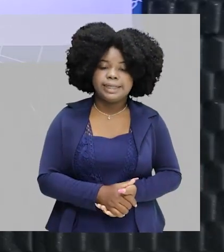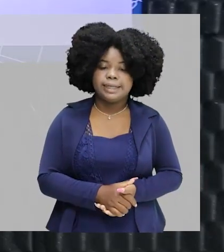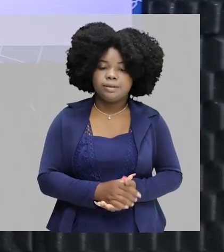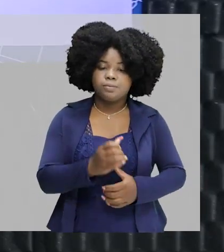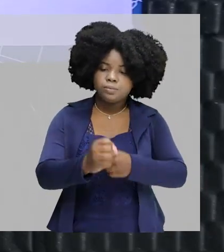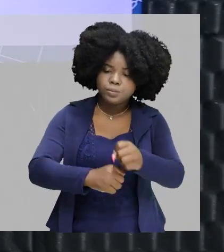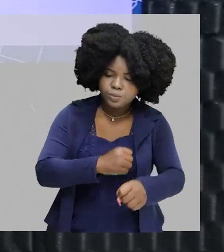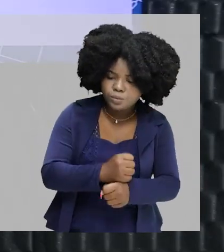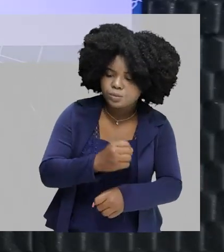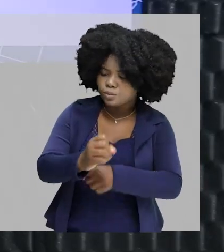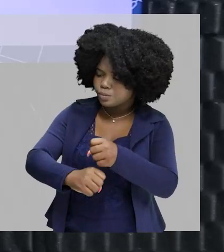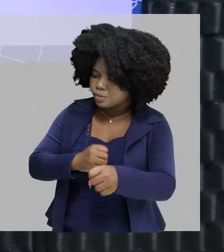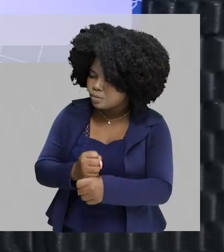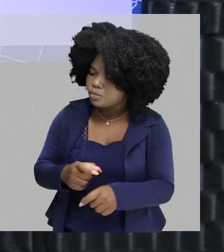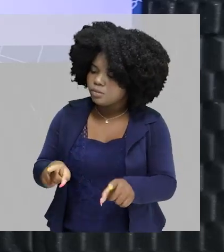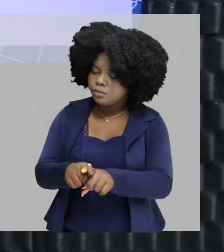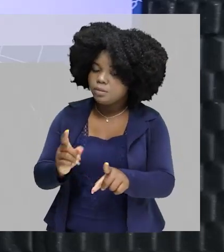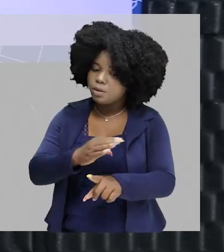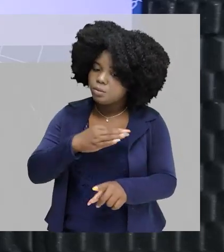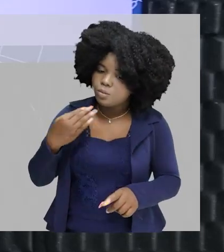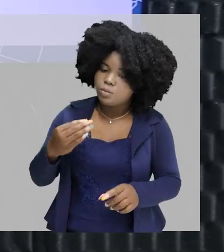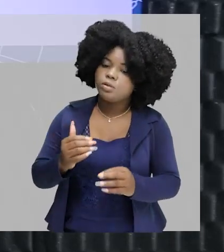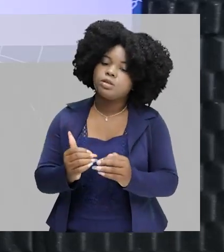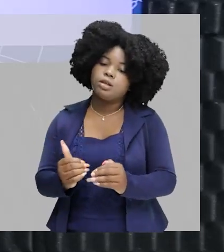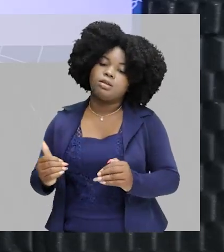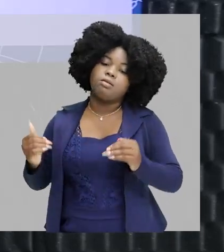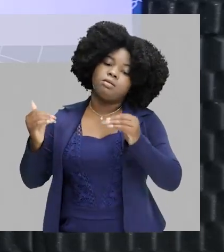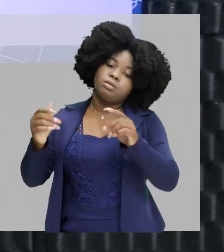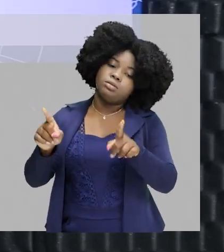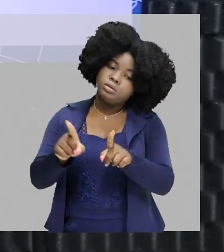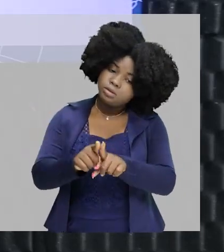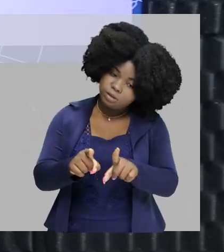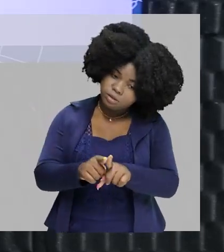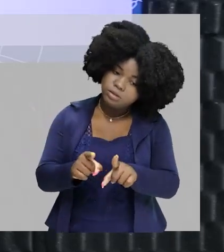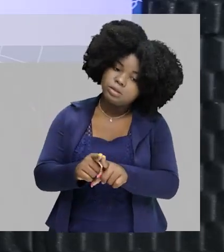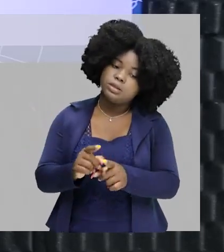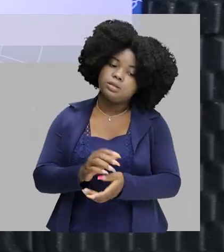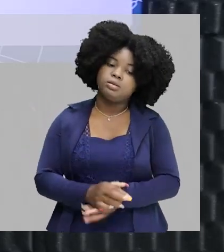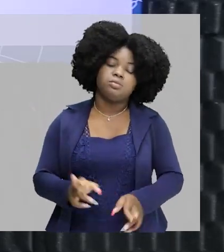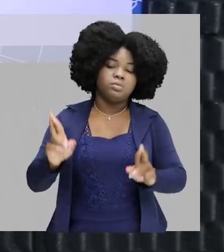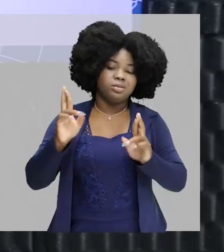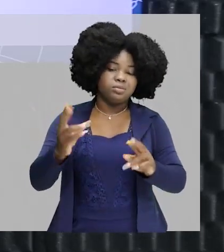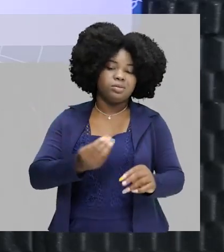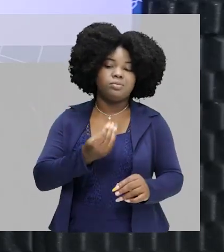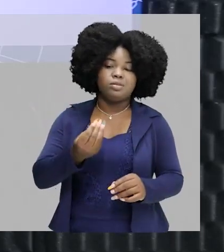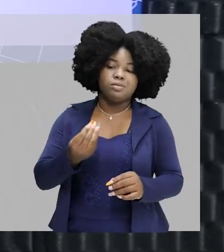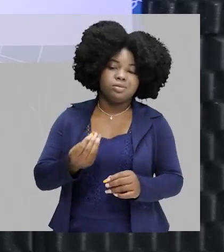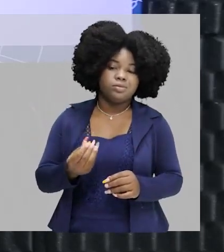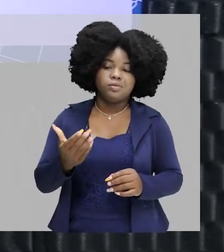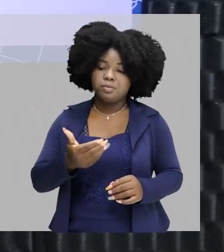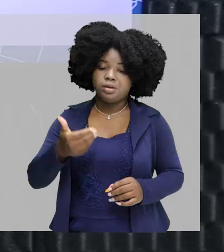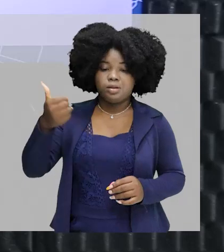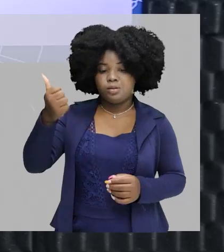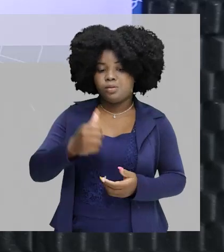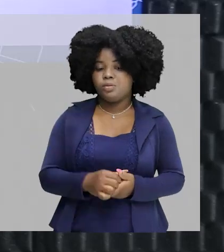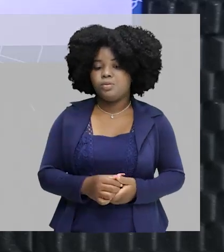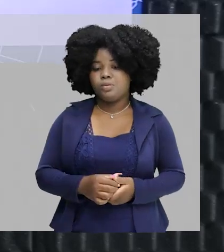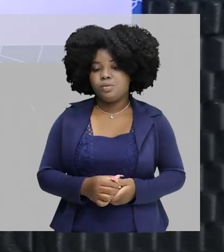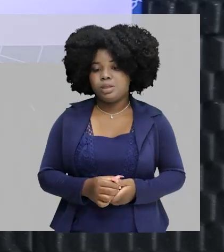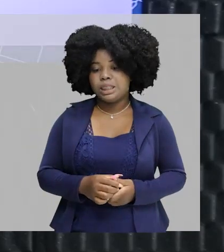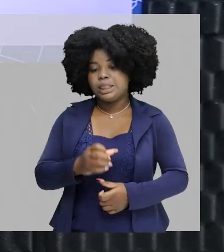dos anos nós tínhamos aí o aumento da mortalidade, ou seja, não tínhamos aí uma expectativa de vida elevada. A pirâmide